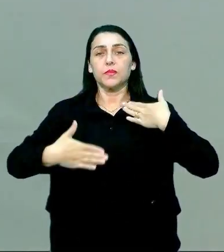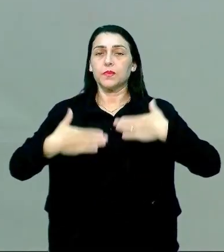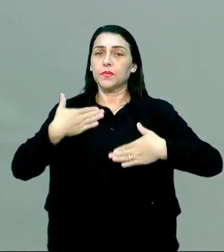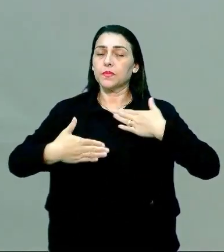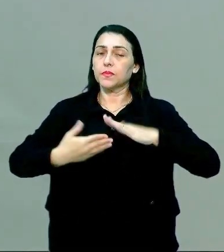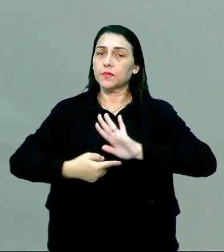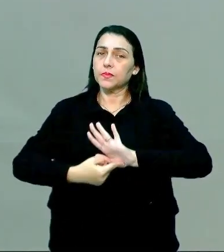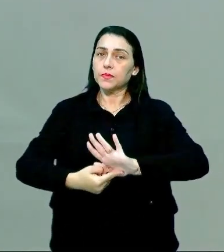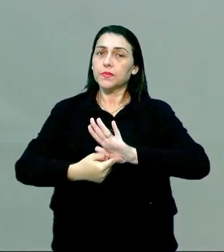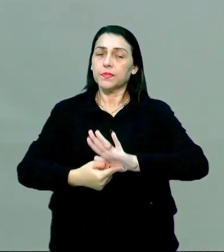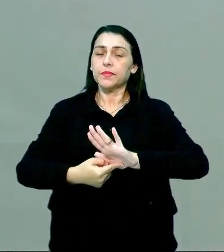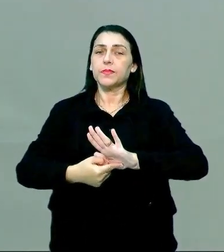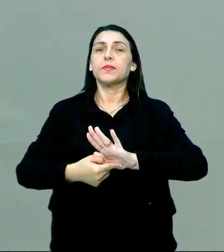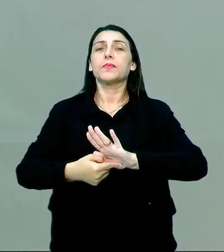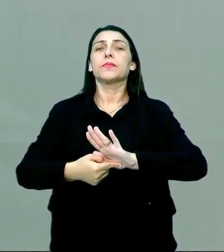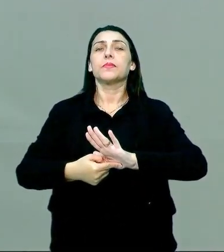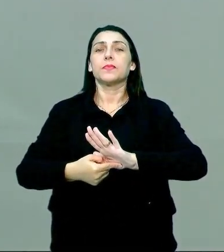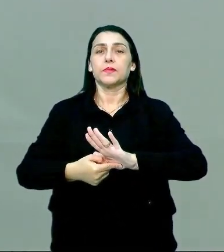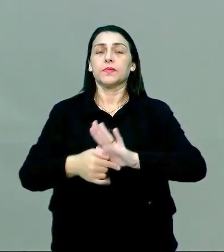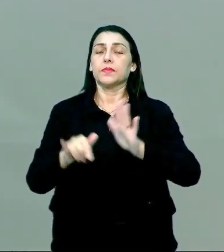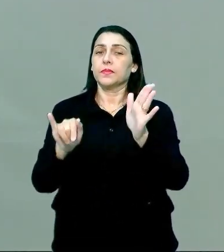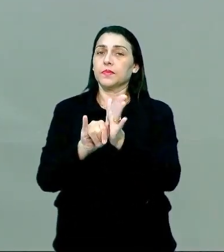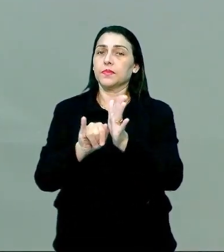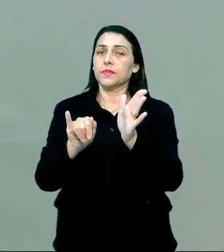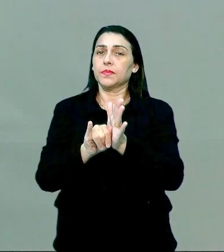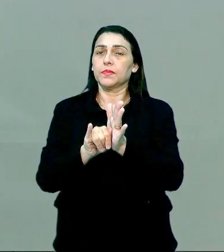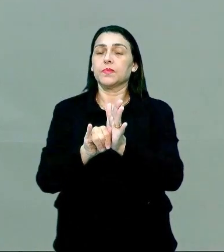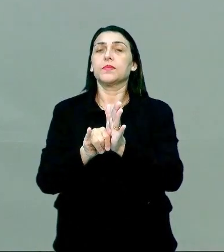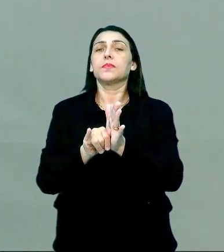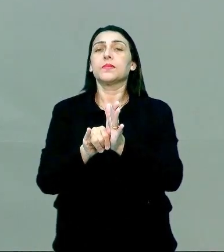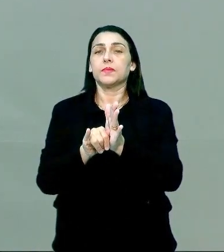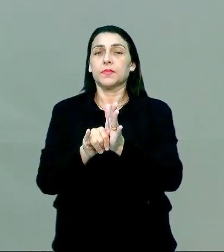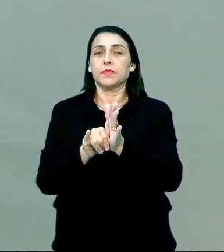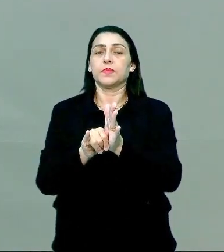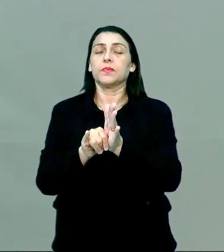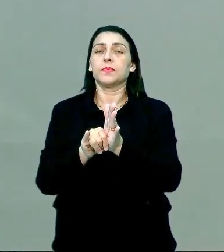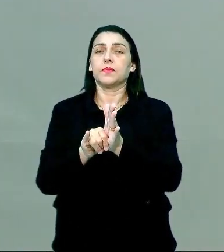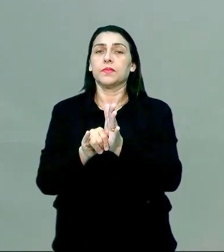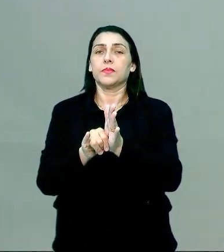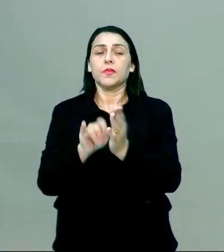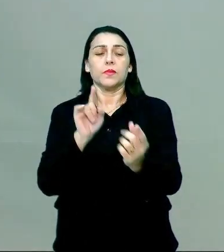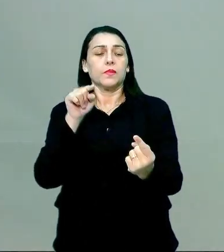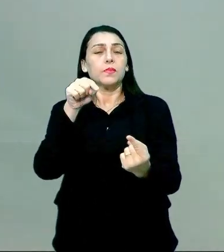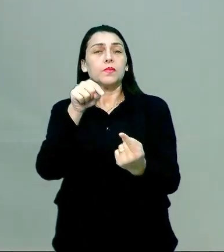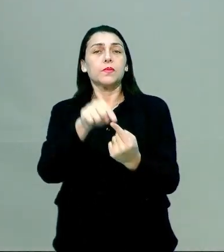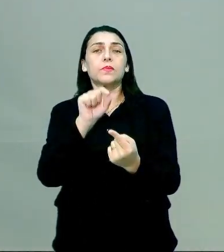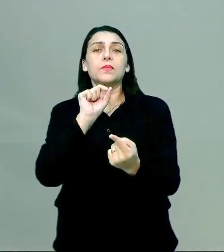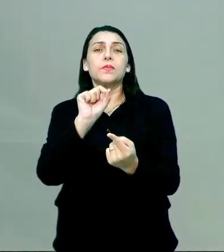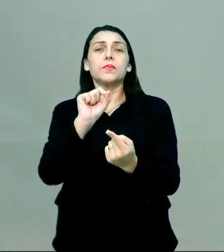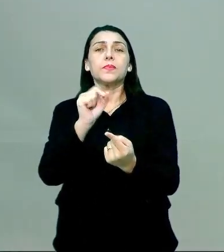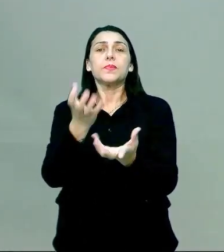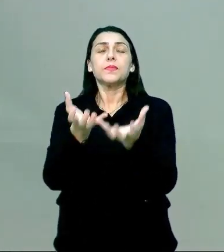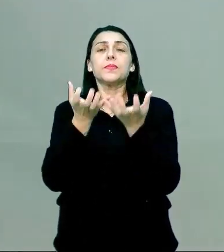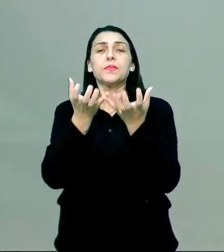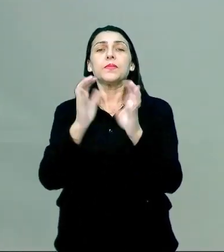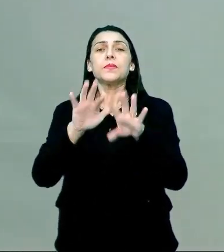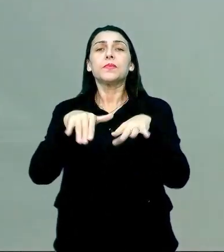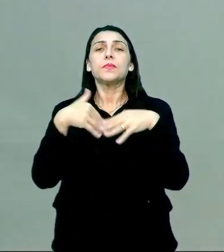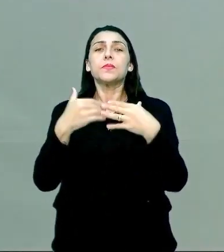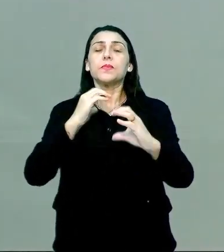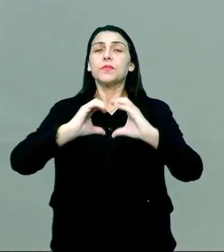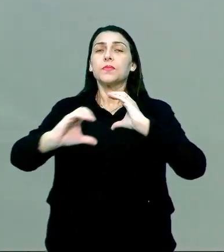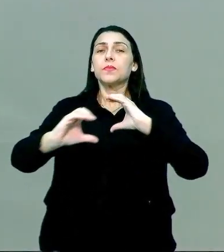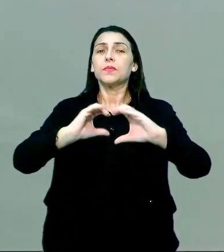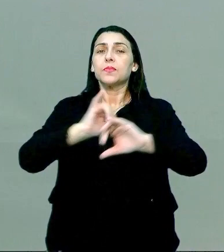se expressar, ele vai dar identidade, ele vai dar direcionamento para o que ele quer passar, qual a mensagem,